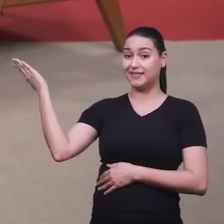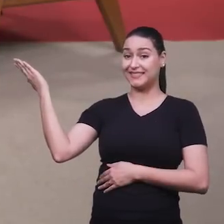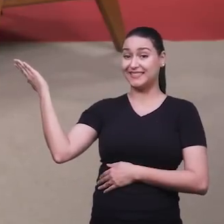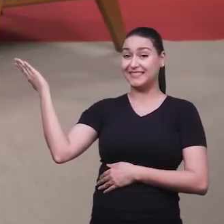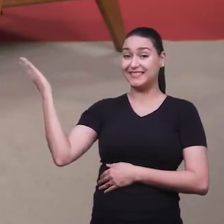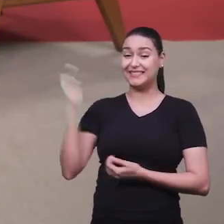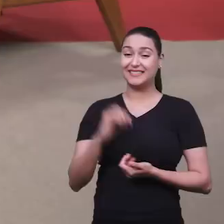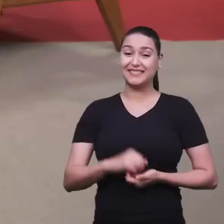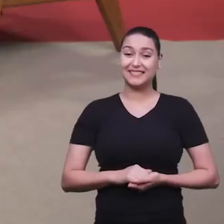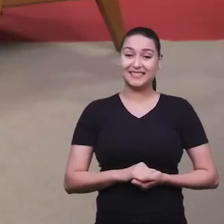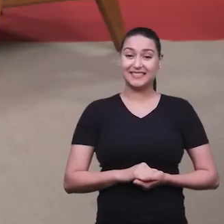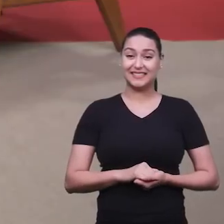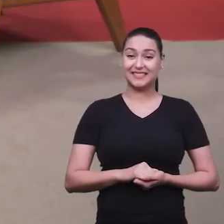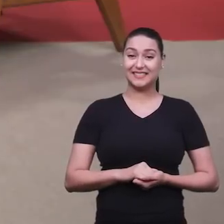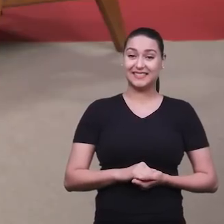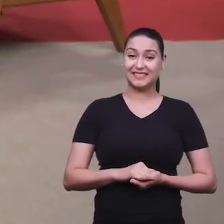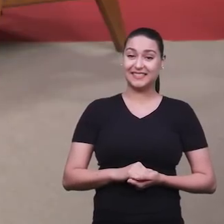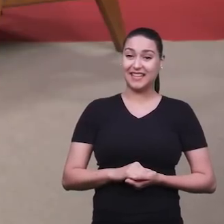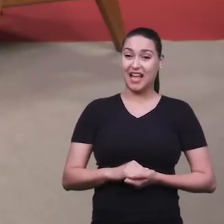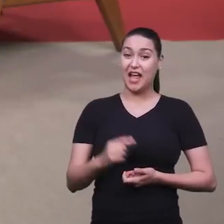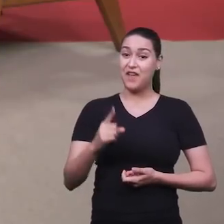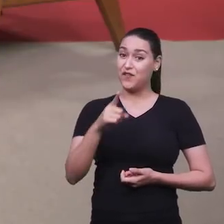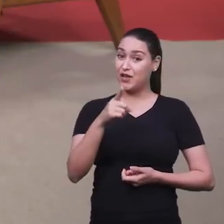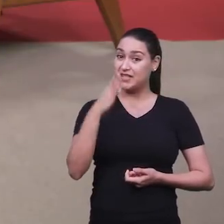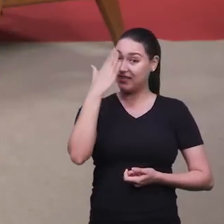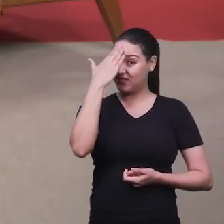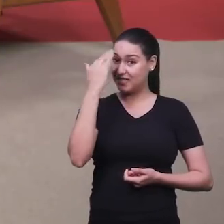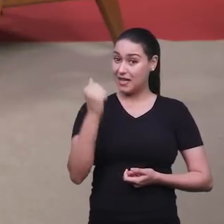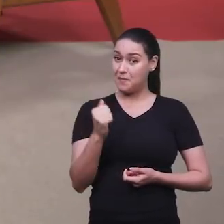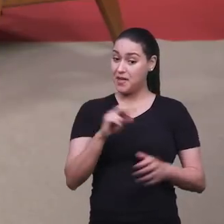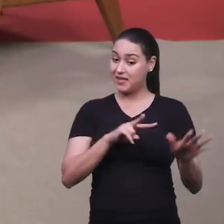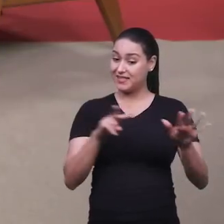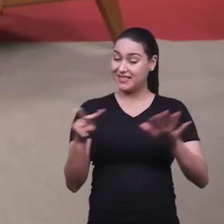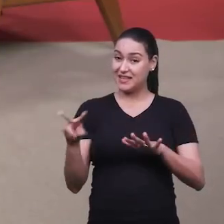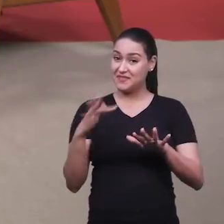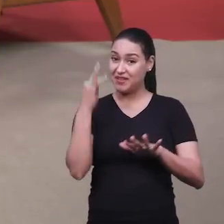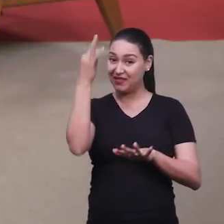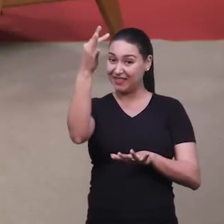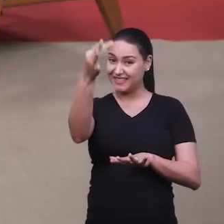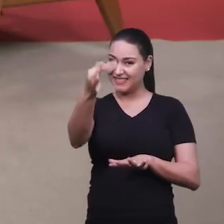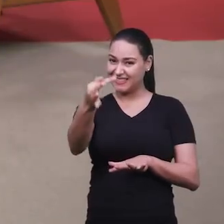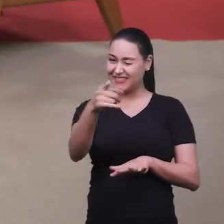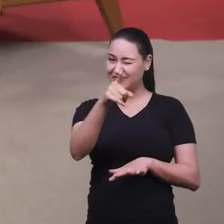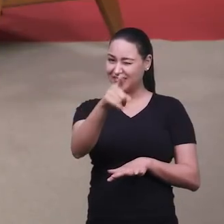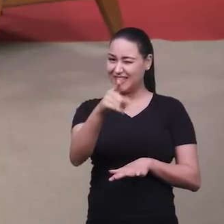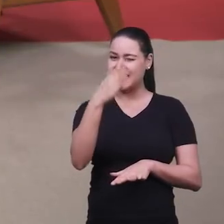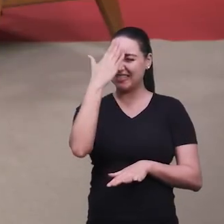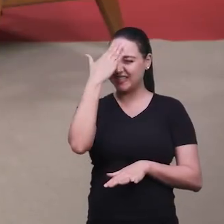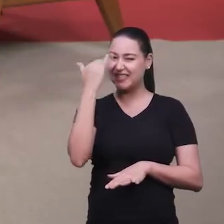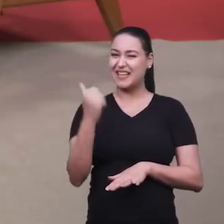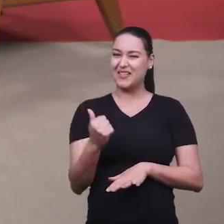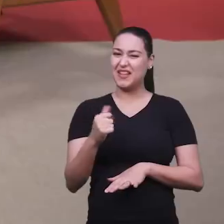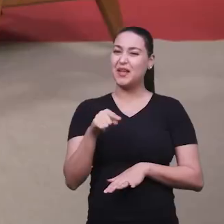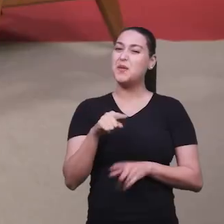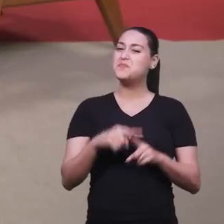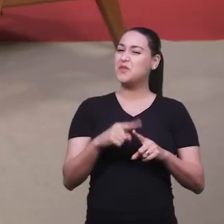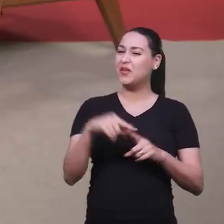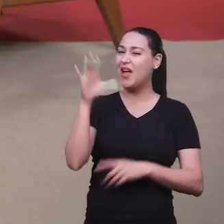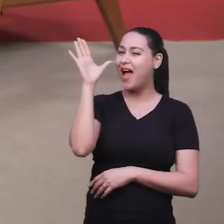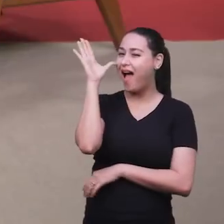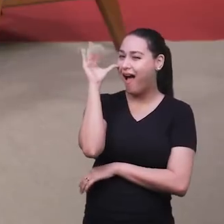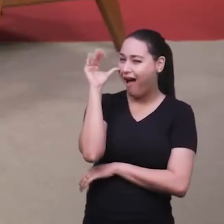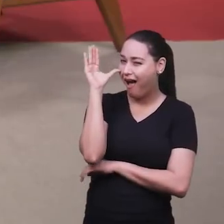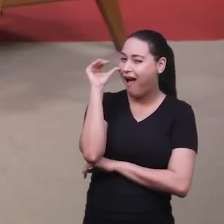do seu celular para o QR Code agora, você já vai ficar sabendo, né, o que nós vamos abordar na semana que vem. Isso aí. Então, você já